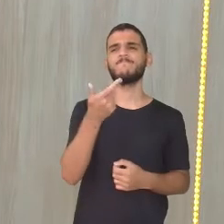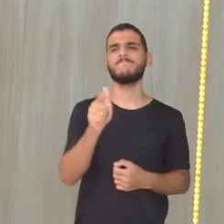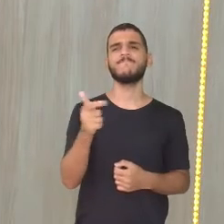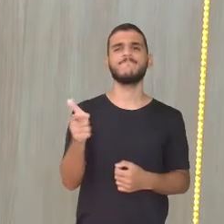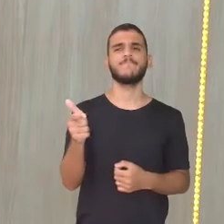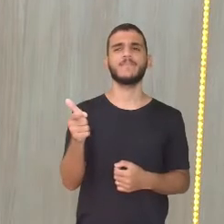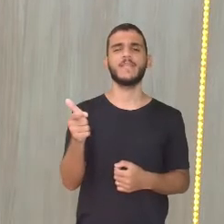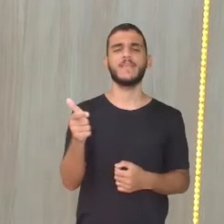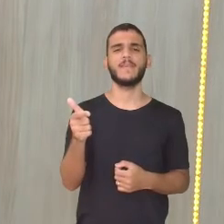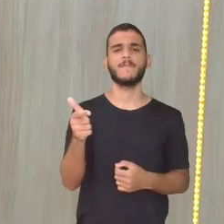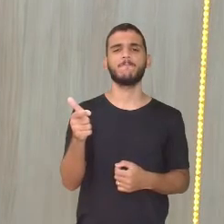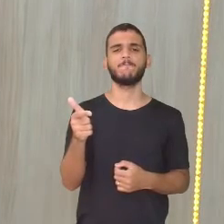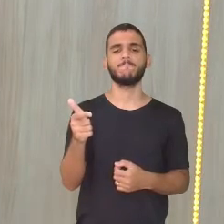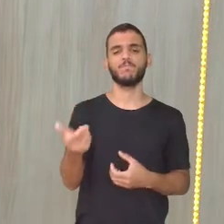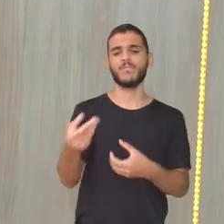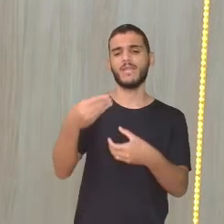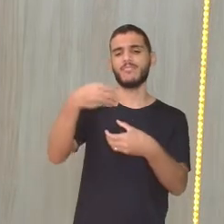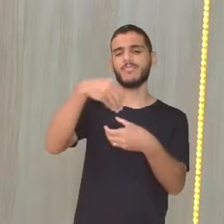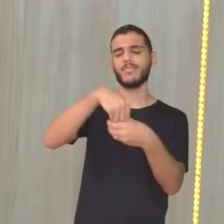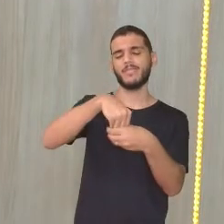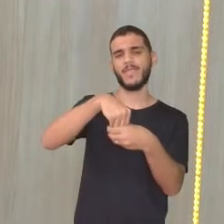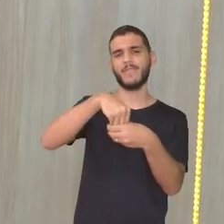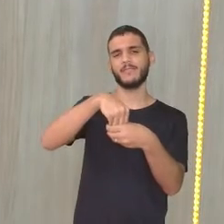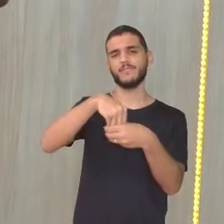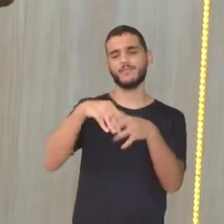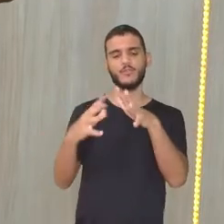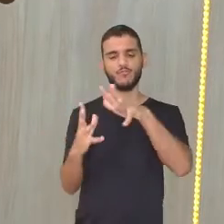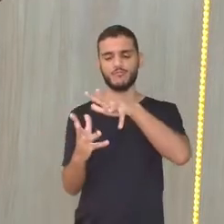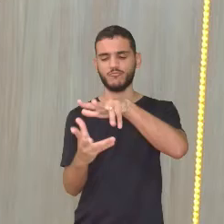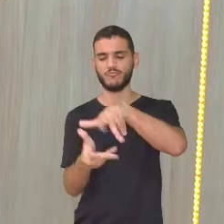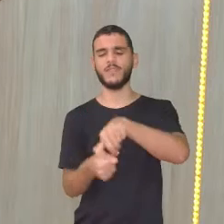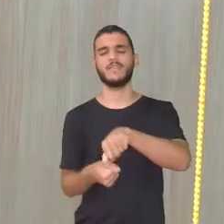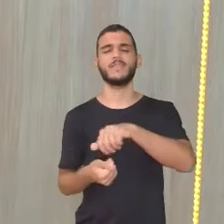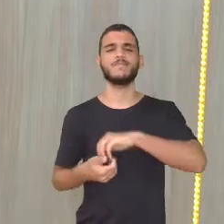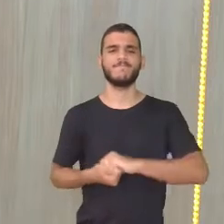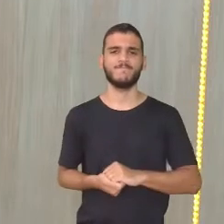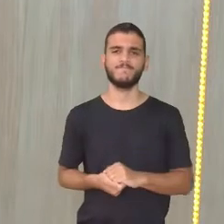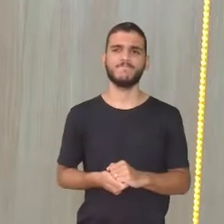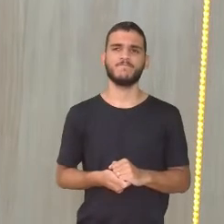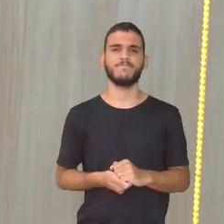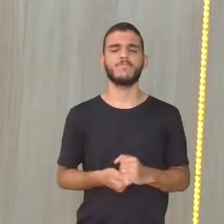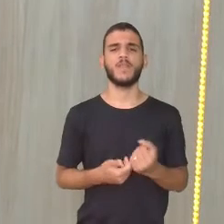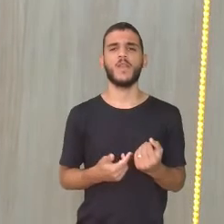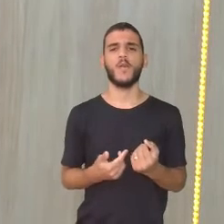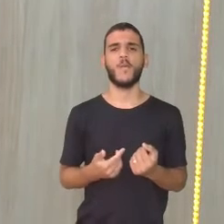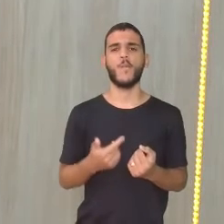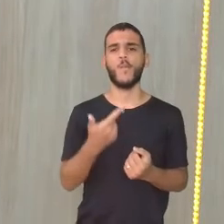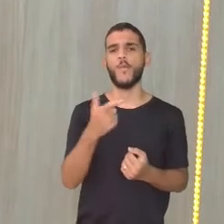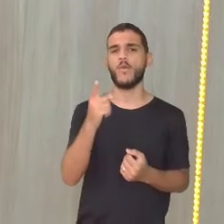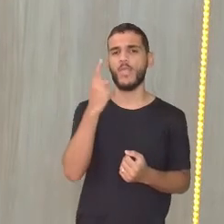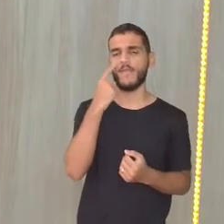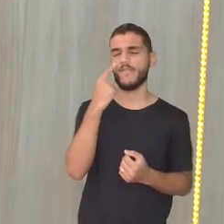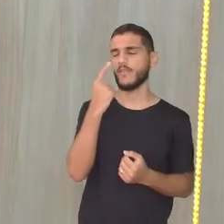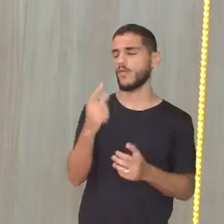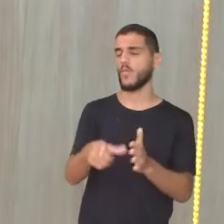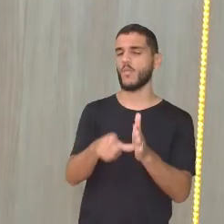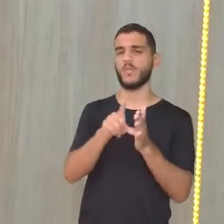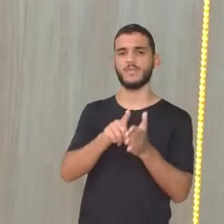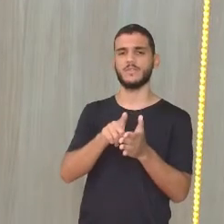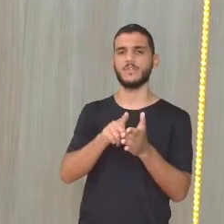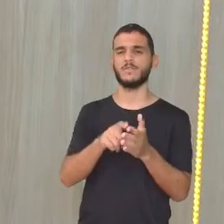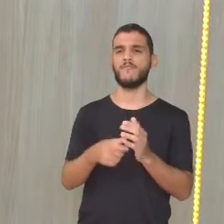viu ali, né? Qual elemento, assim, faltou ser mais detalhado? E aí, professor Gil, você tem um